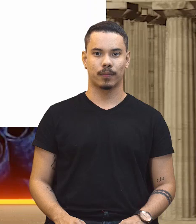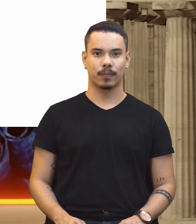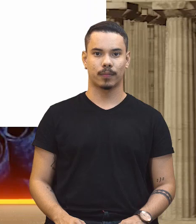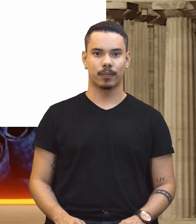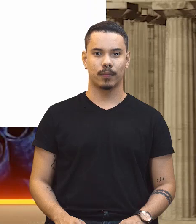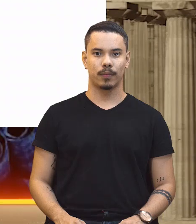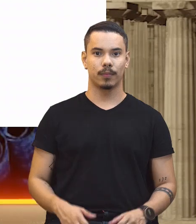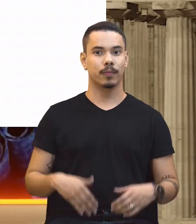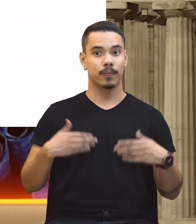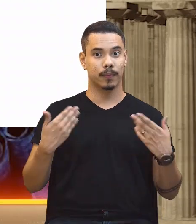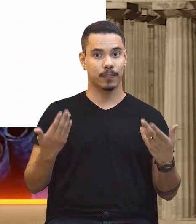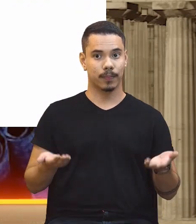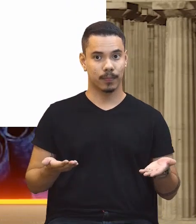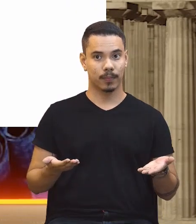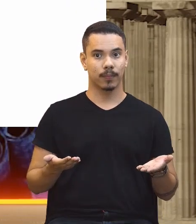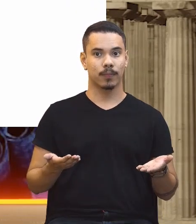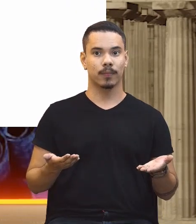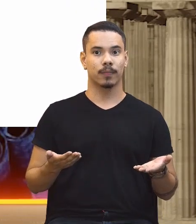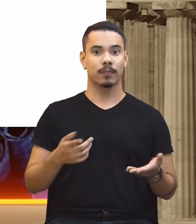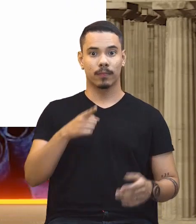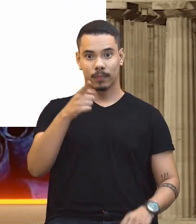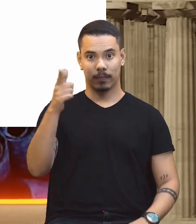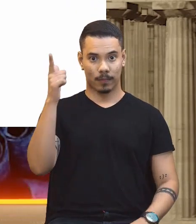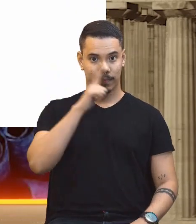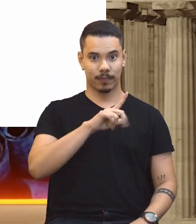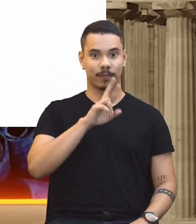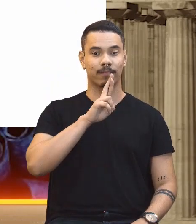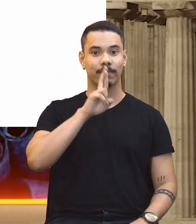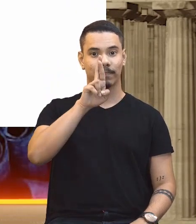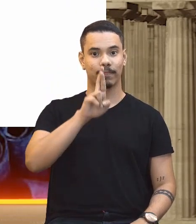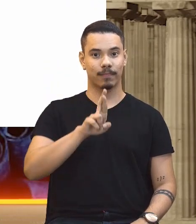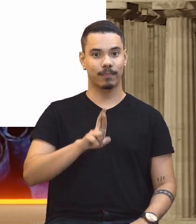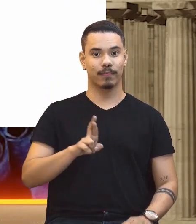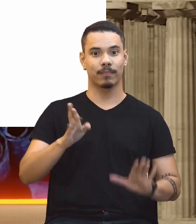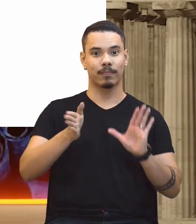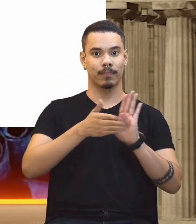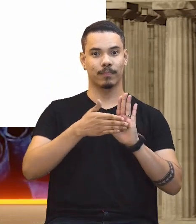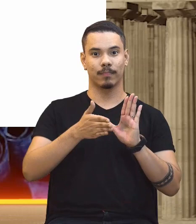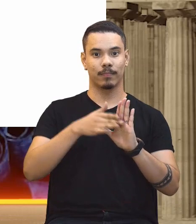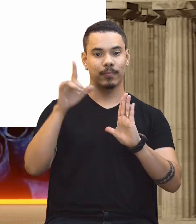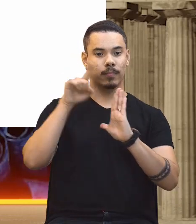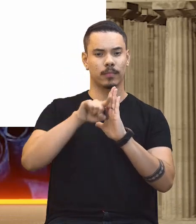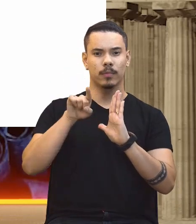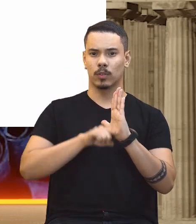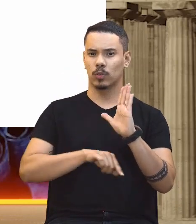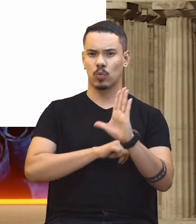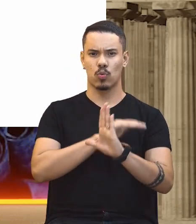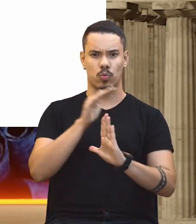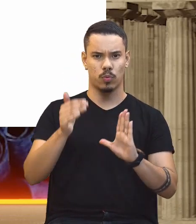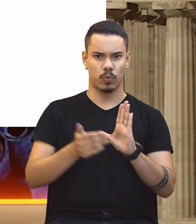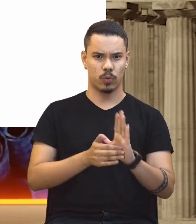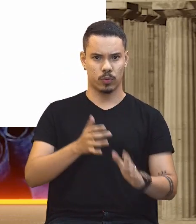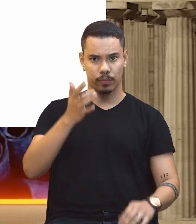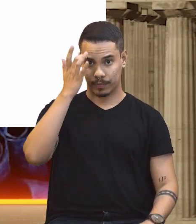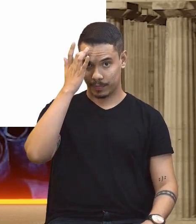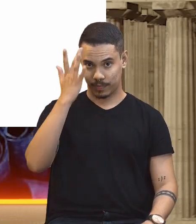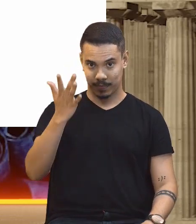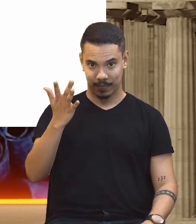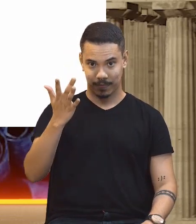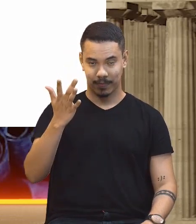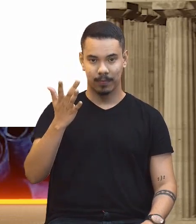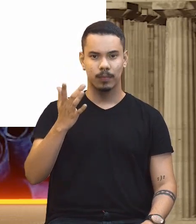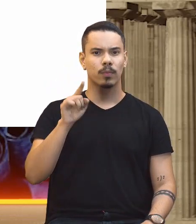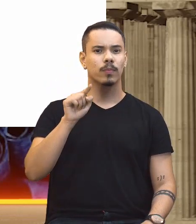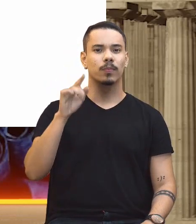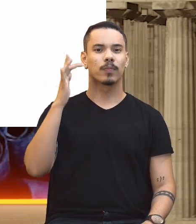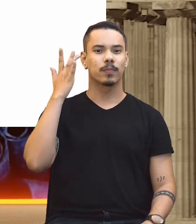E então, pessoal, conseguiram responder as questões propostas com facilidade? E aí, o que que vocês